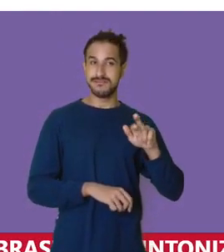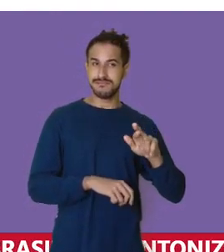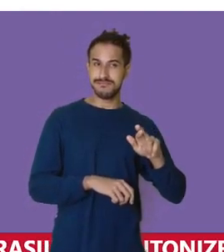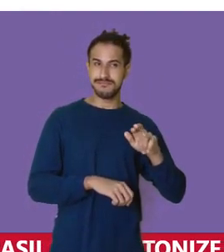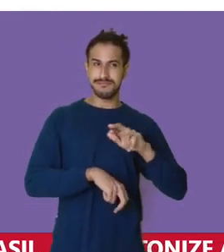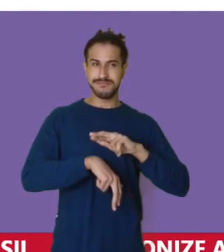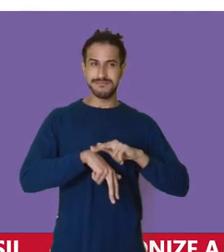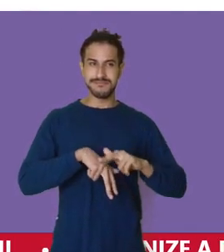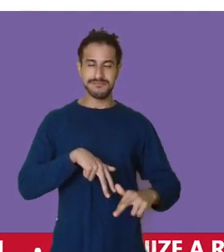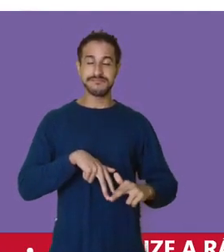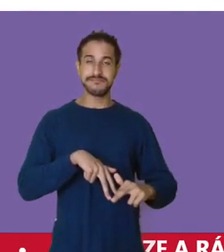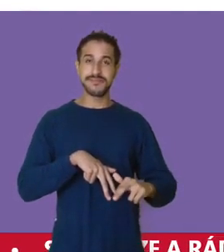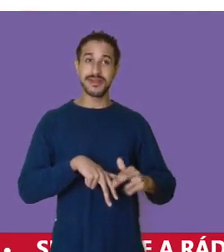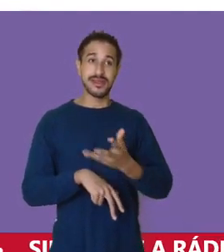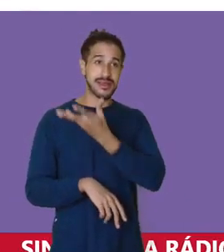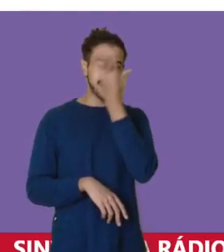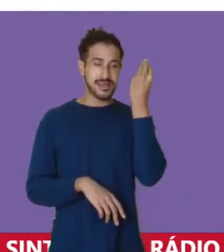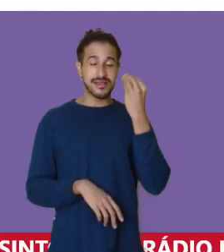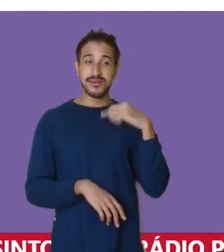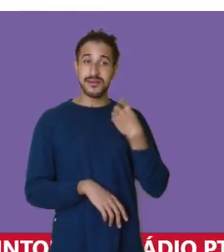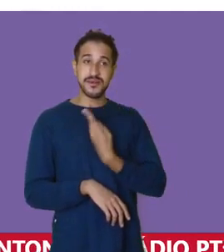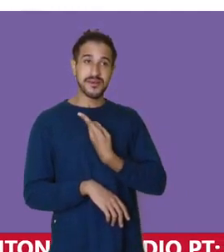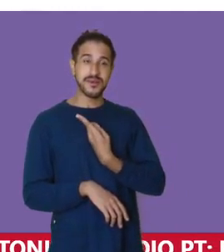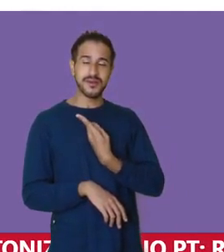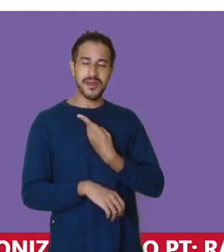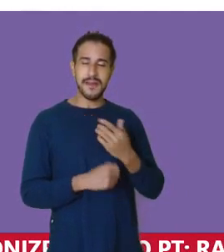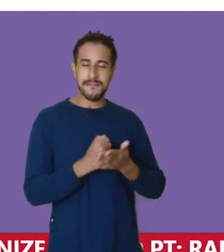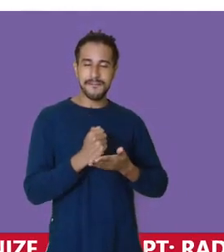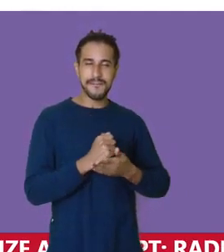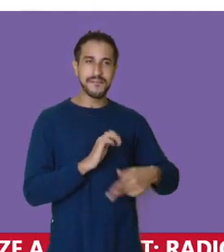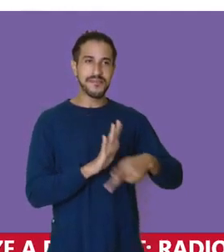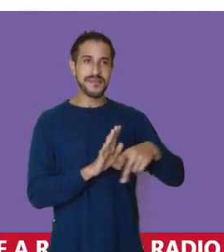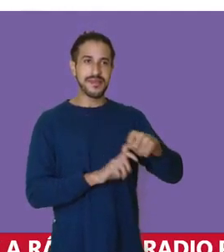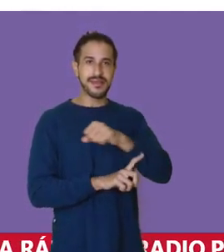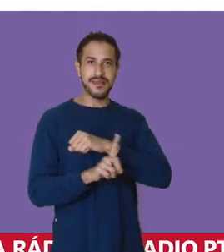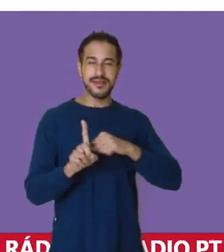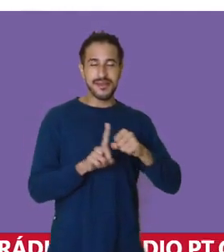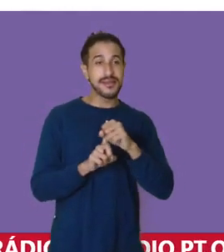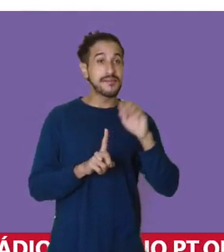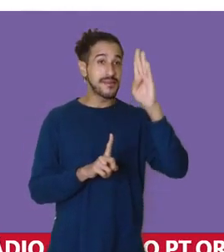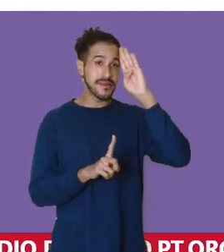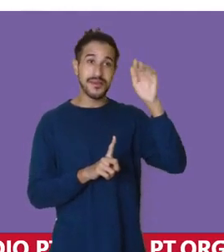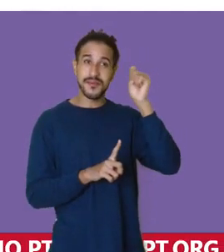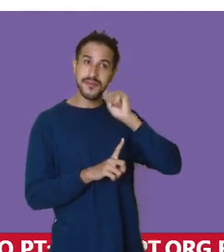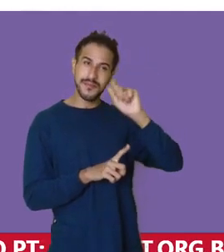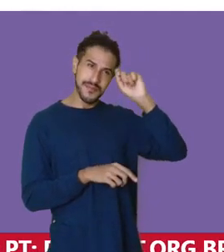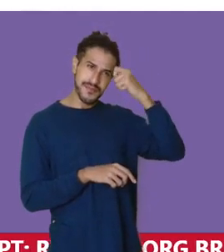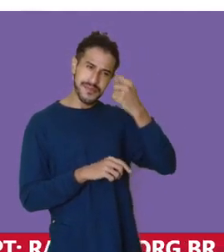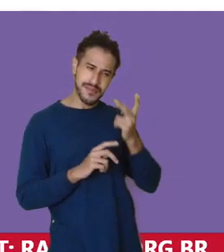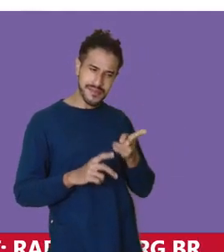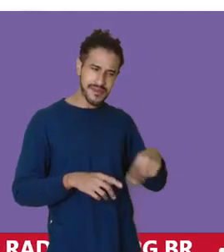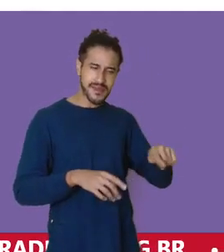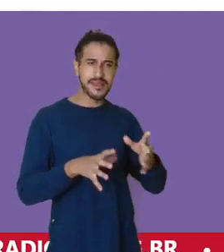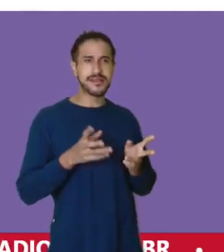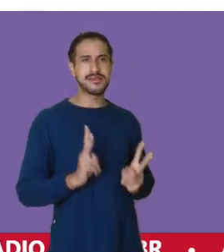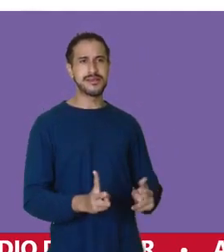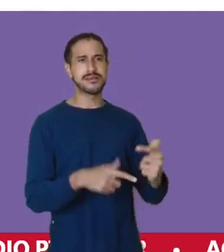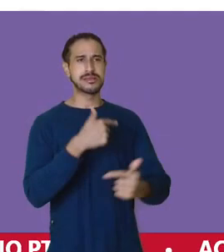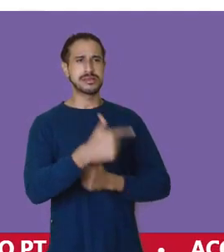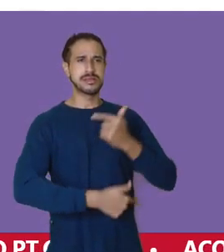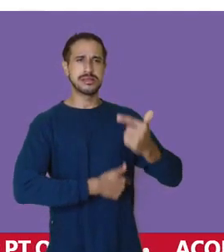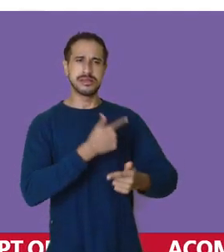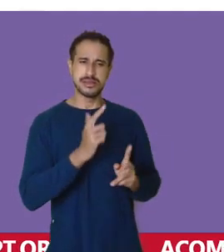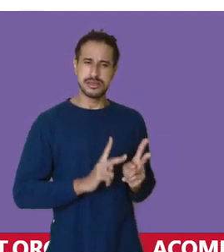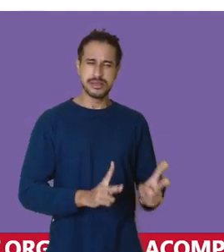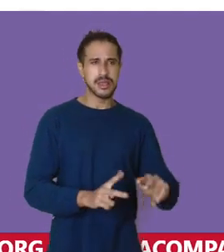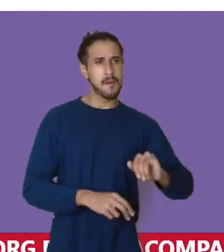vai, se esquece que nós somos a base dessa sociedade, né? Em especial as mulheres negras que sempre trabalharam, sempre